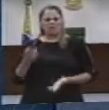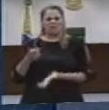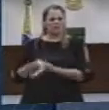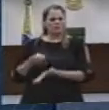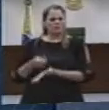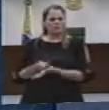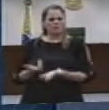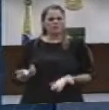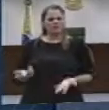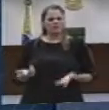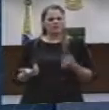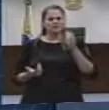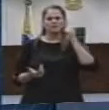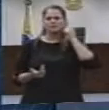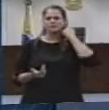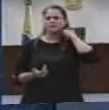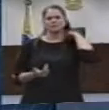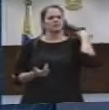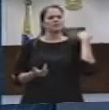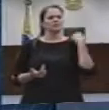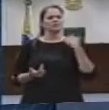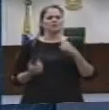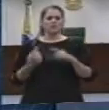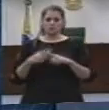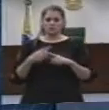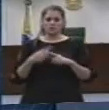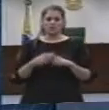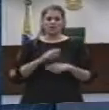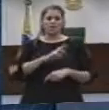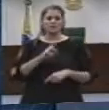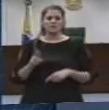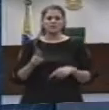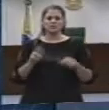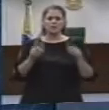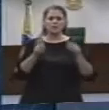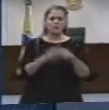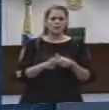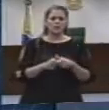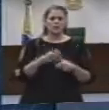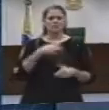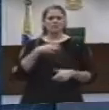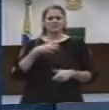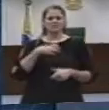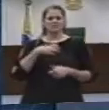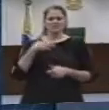minoritárias acaba sendo um instrumento de intolerância então